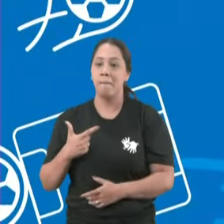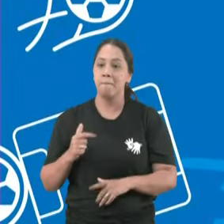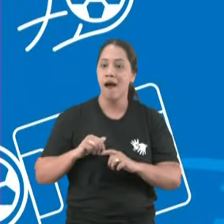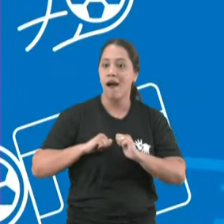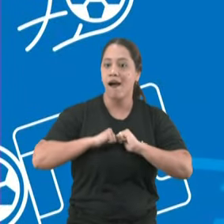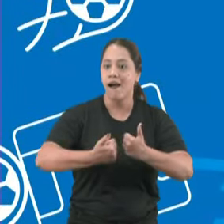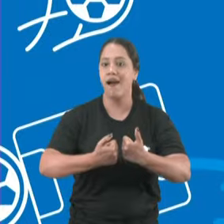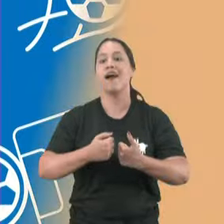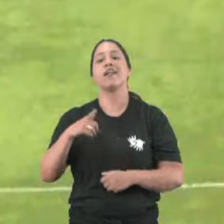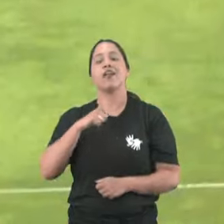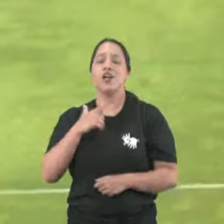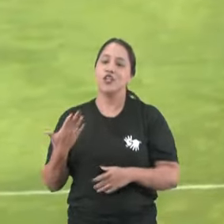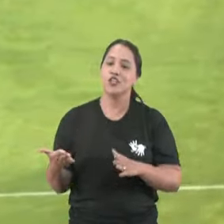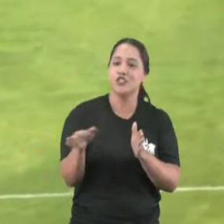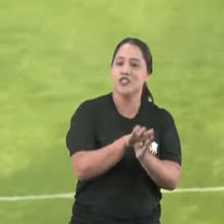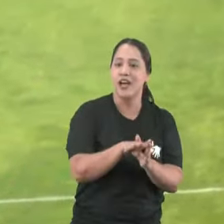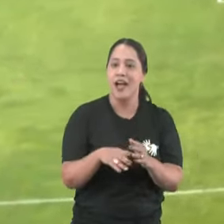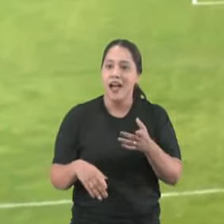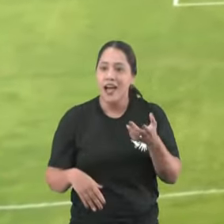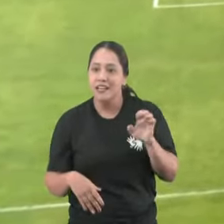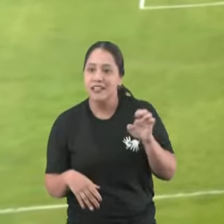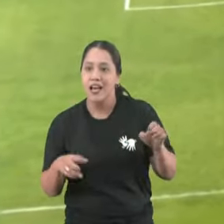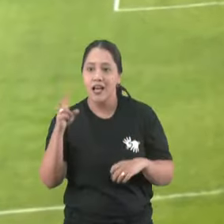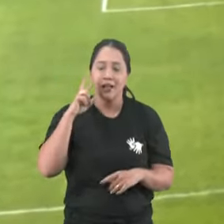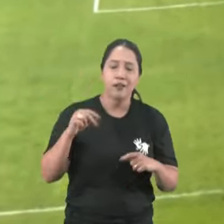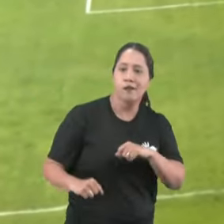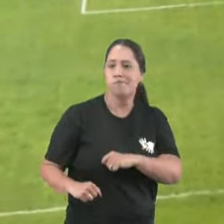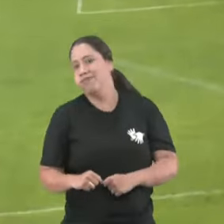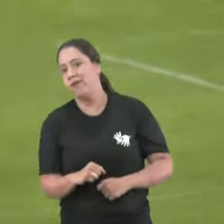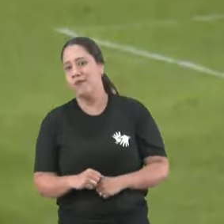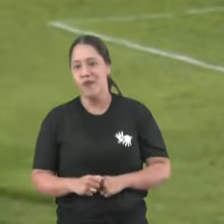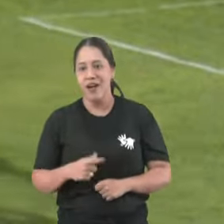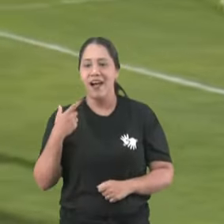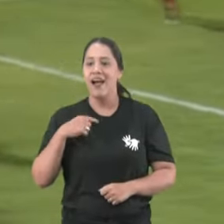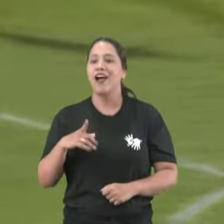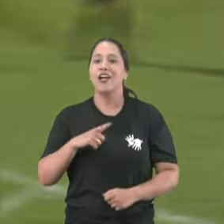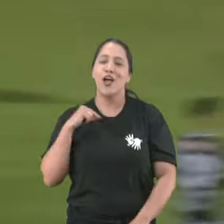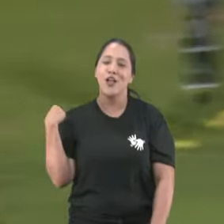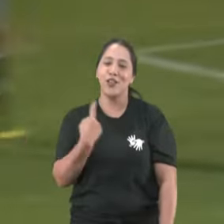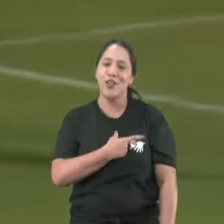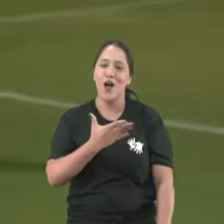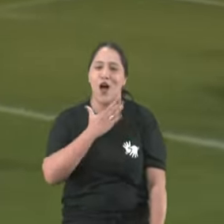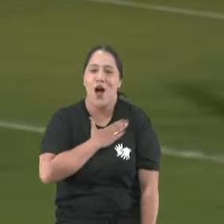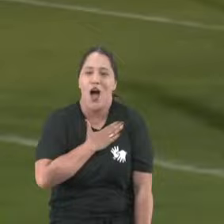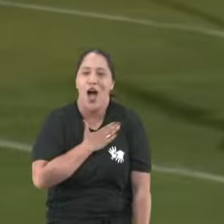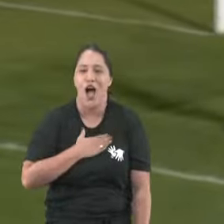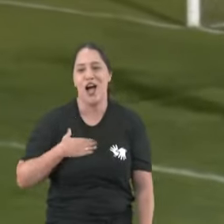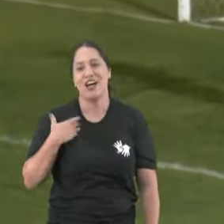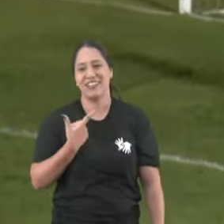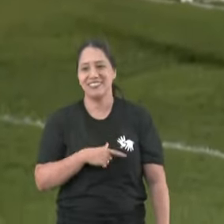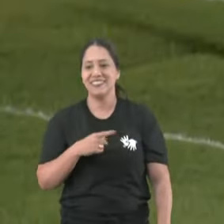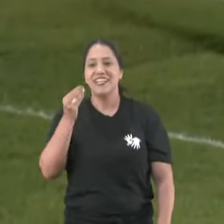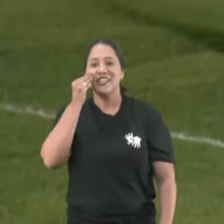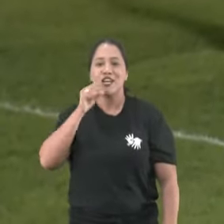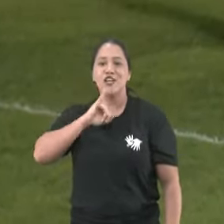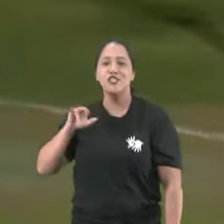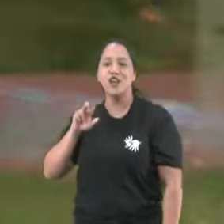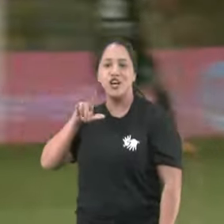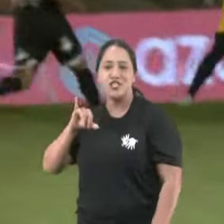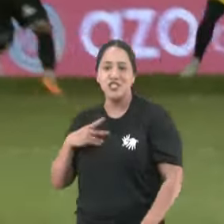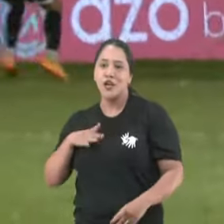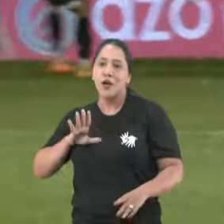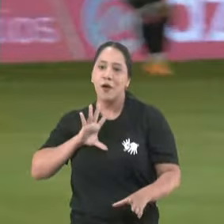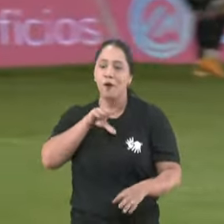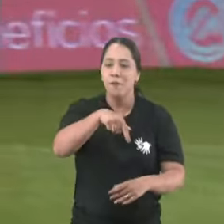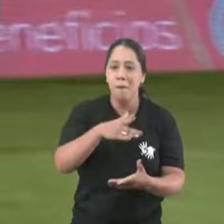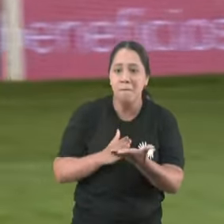Ela chega na esquerda, o cruzamento é fatal. Do jeito que o Anselmo gosta, de Jorginho para o